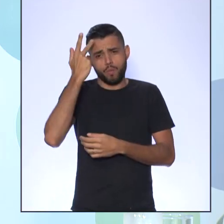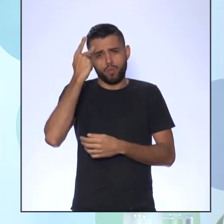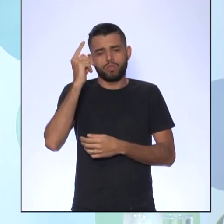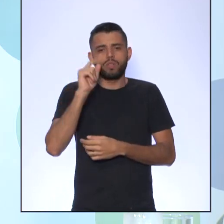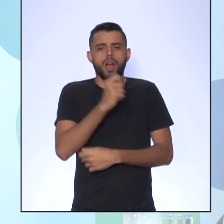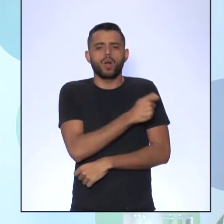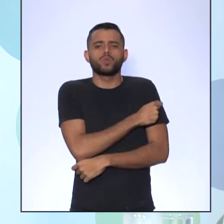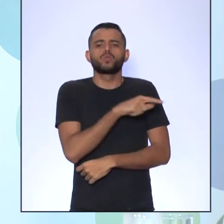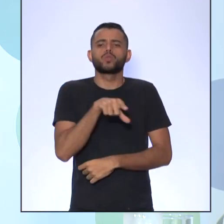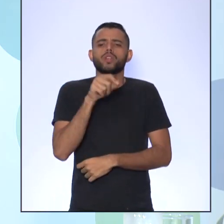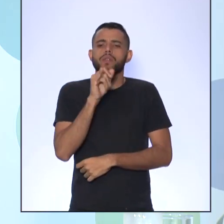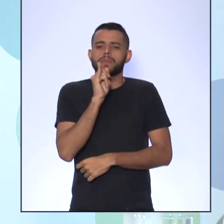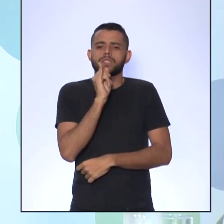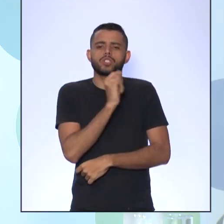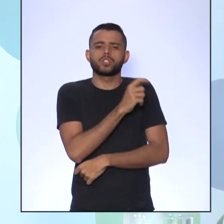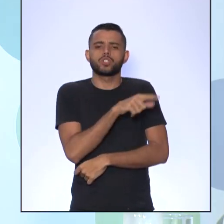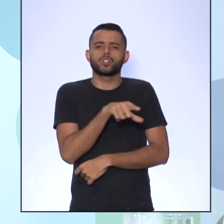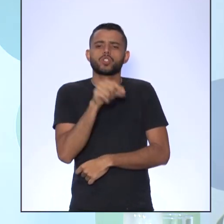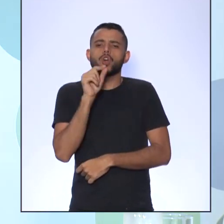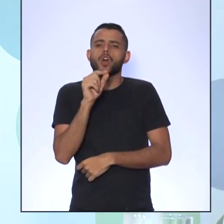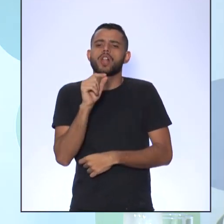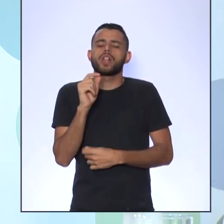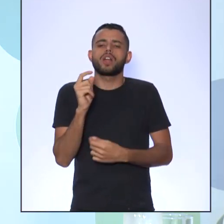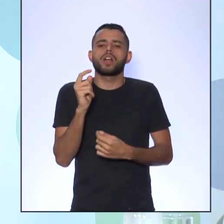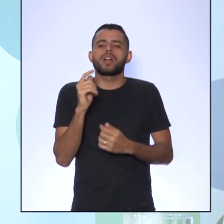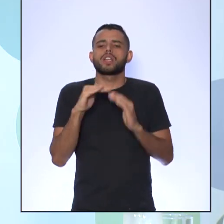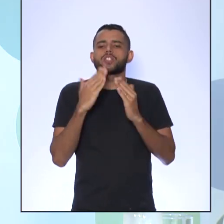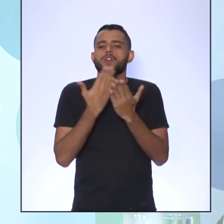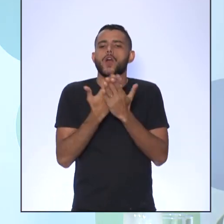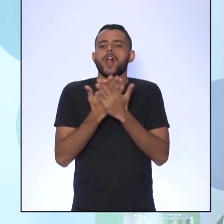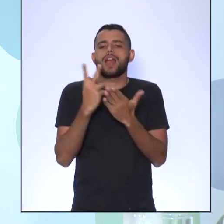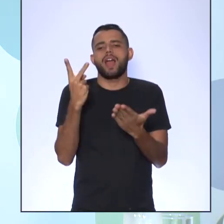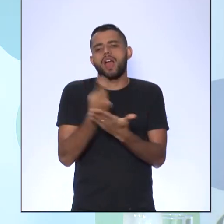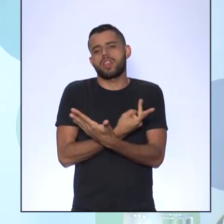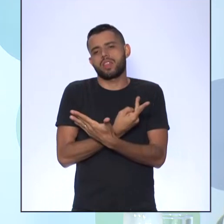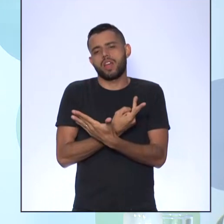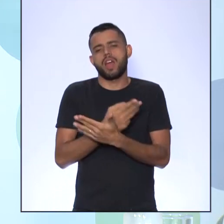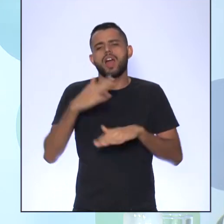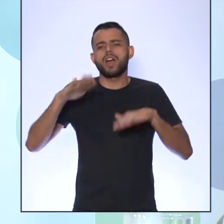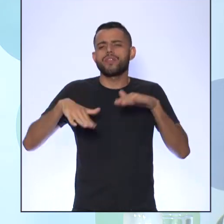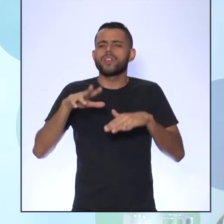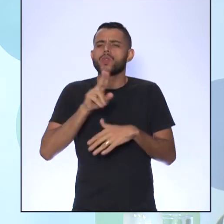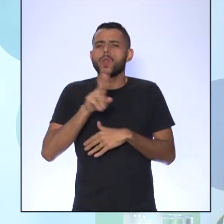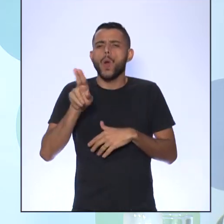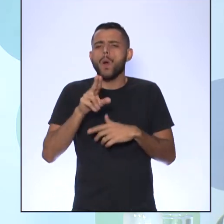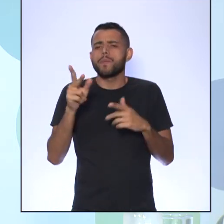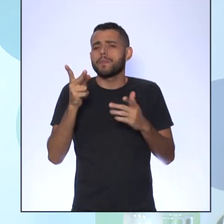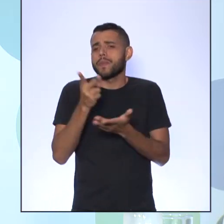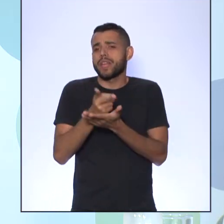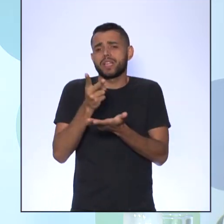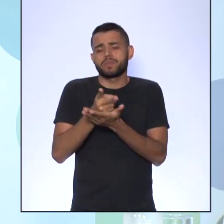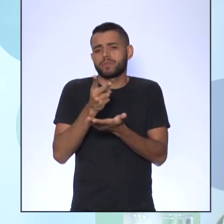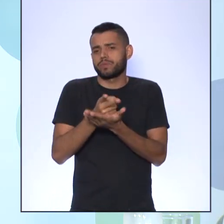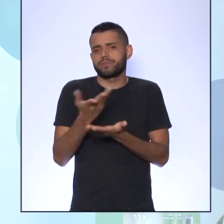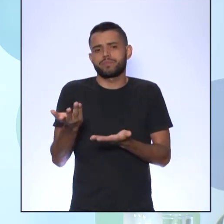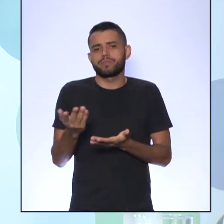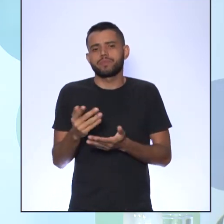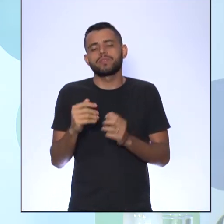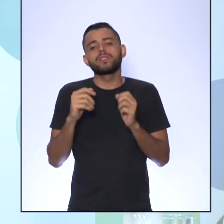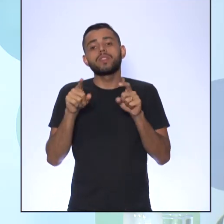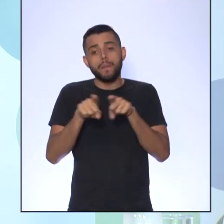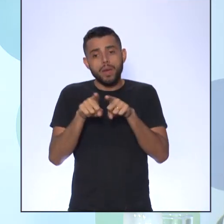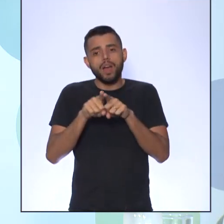aluno escolher a escola, selecionar a escola errada, que às vezes tem o mesmo nome, né? E pode acontecer também de local